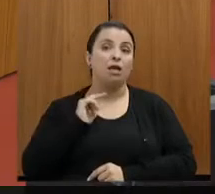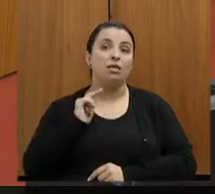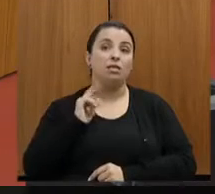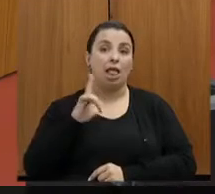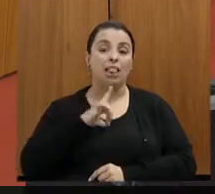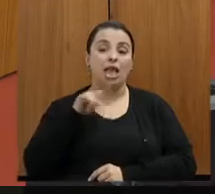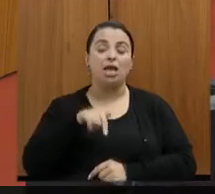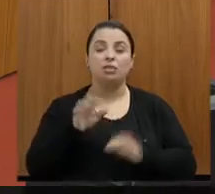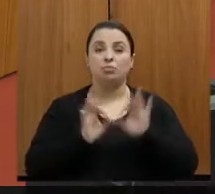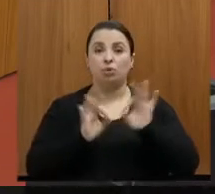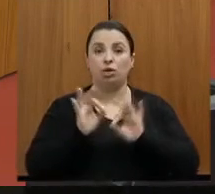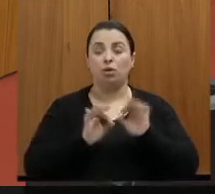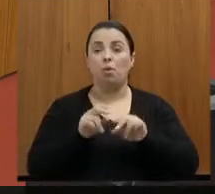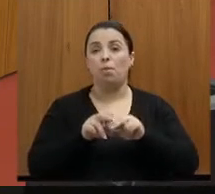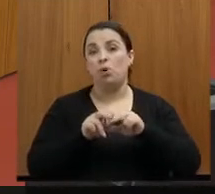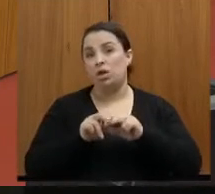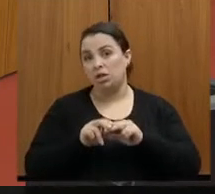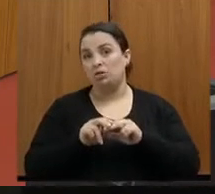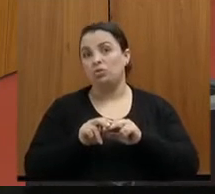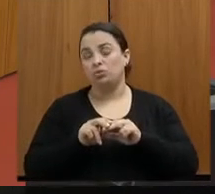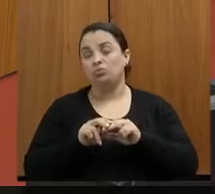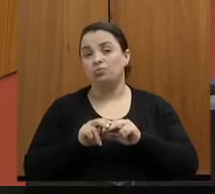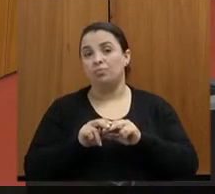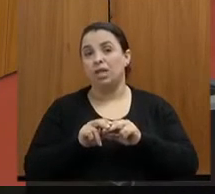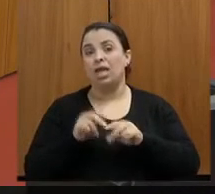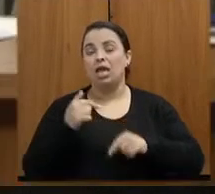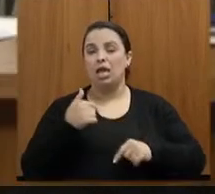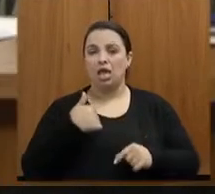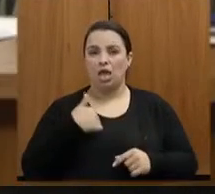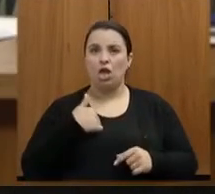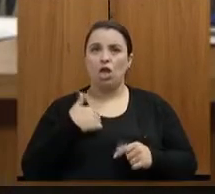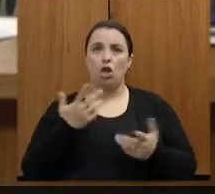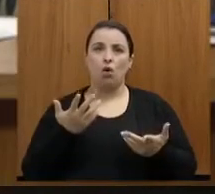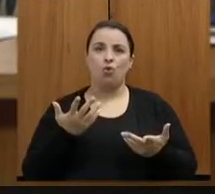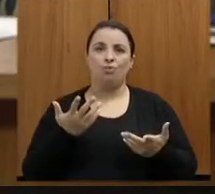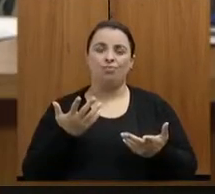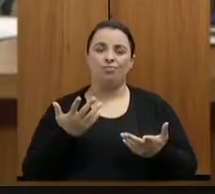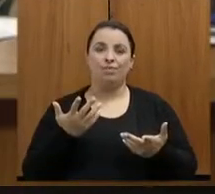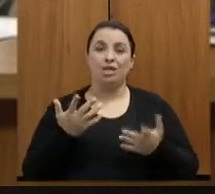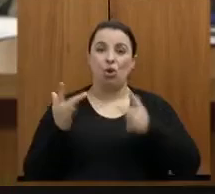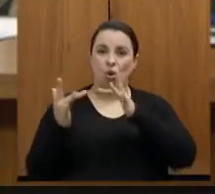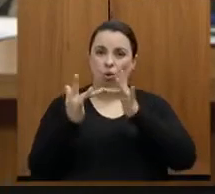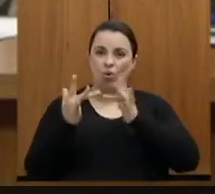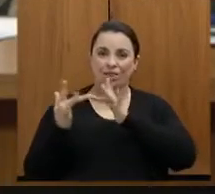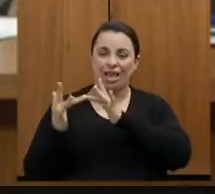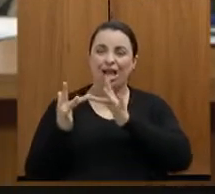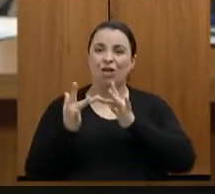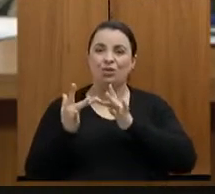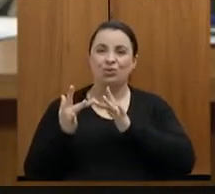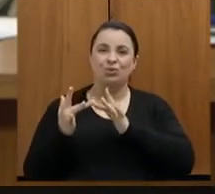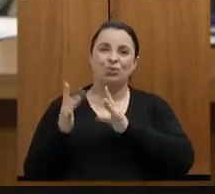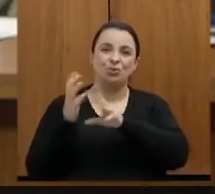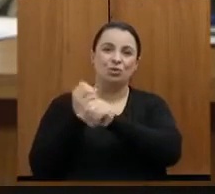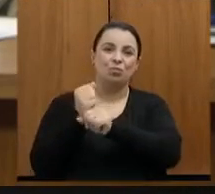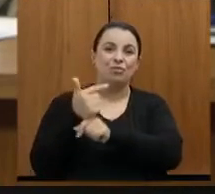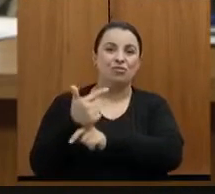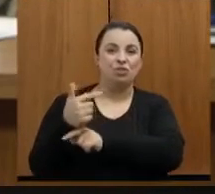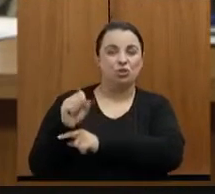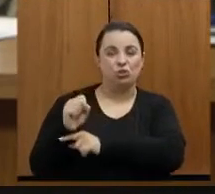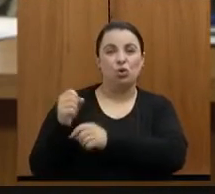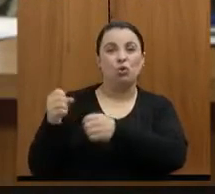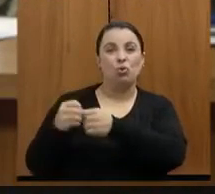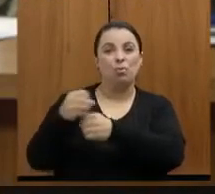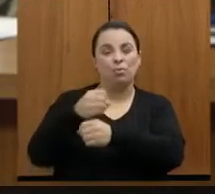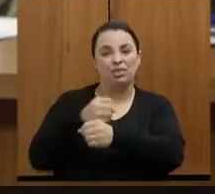porque lá na ponta, onde eu estou diariamente em contato com os 28 municípios que compõem a região